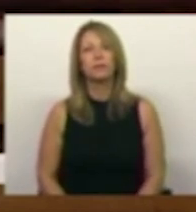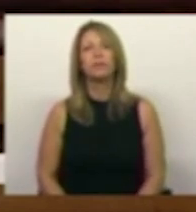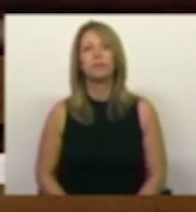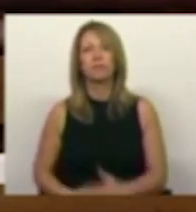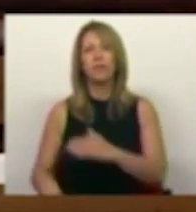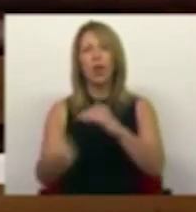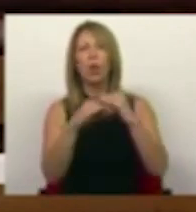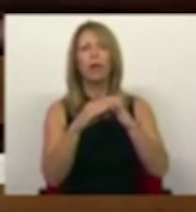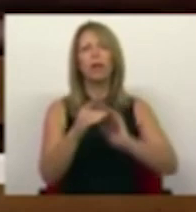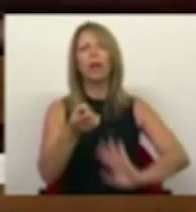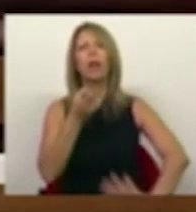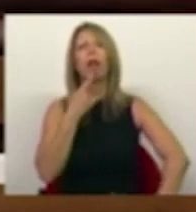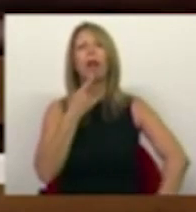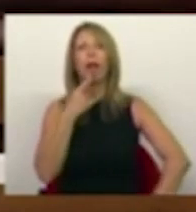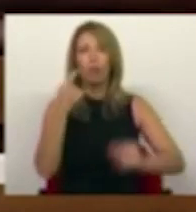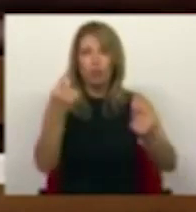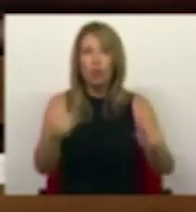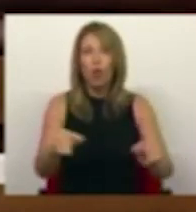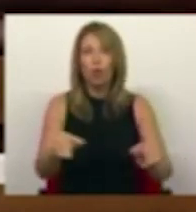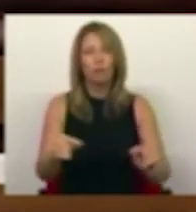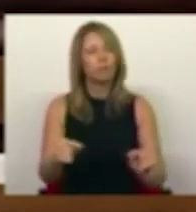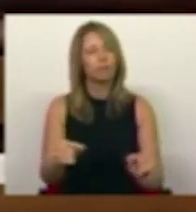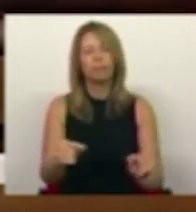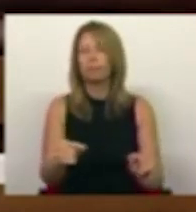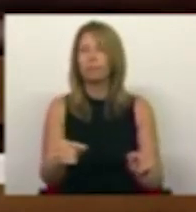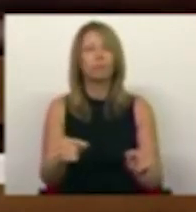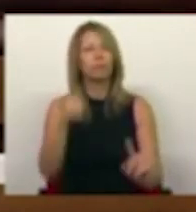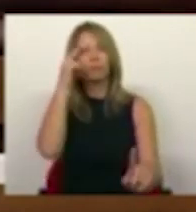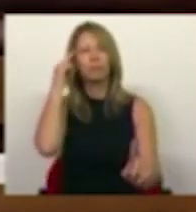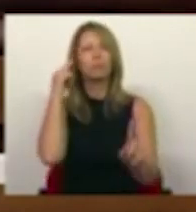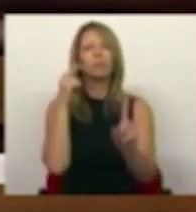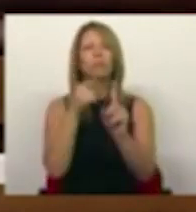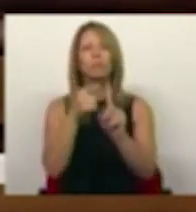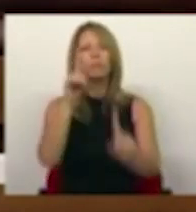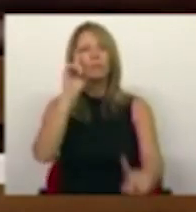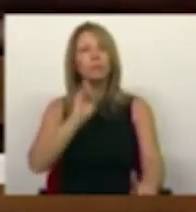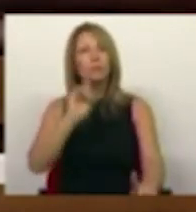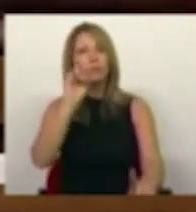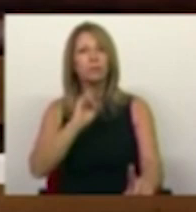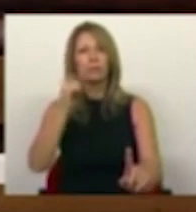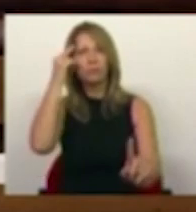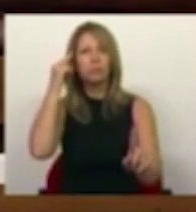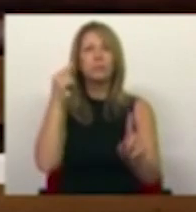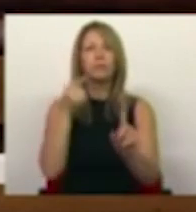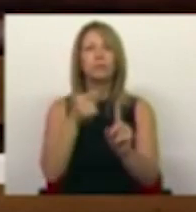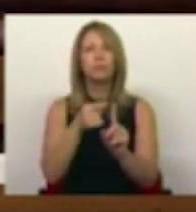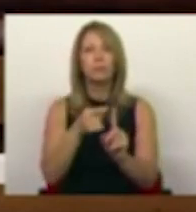retórica, mas com uma ótica feminista, com uma ótica